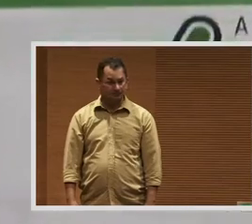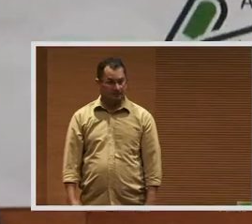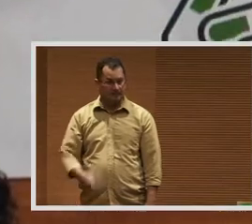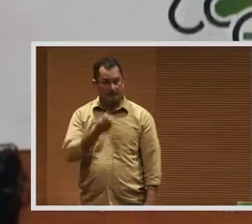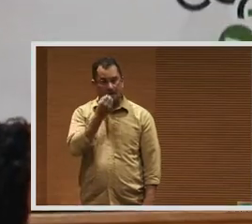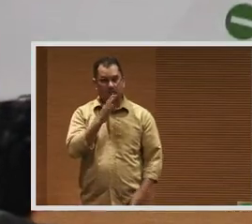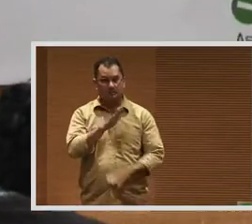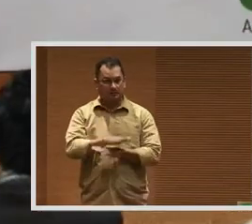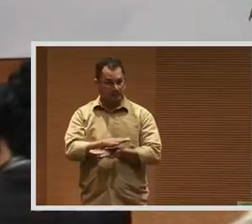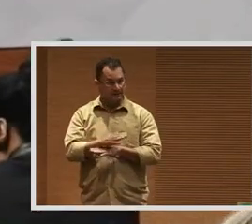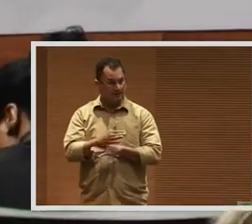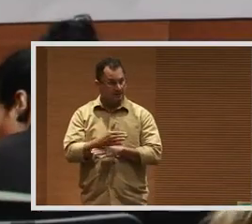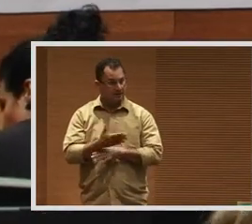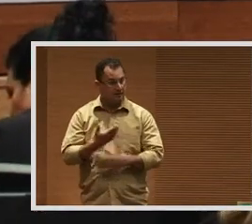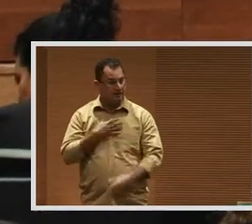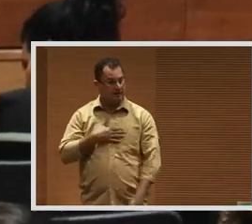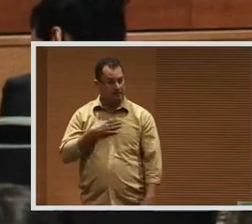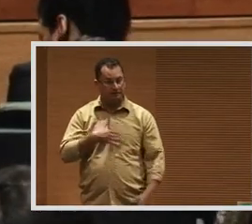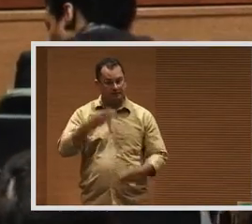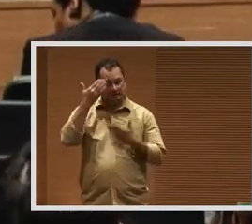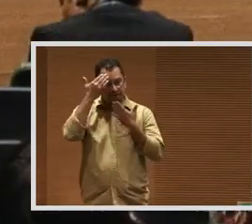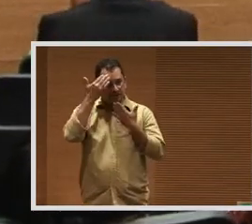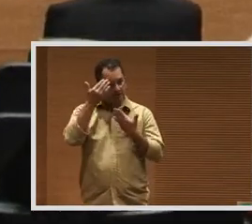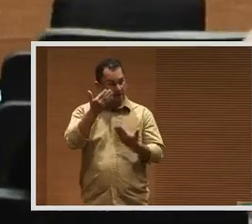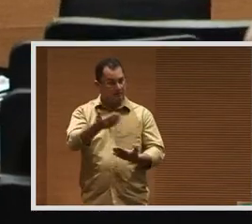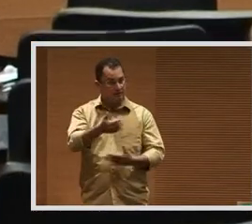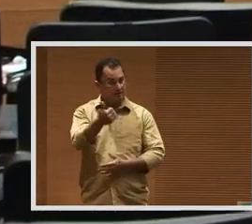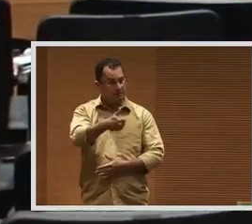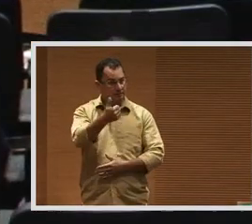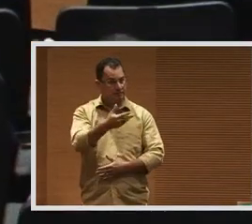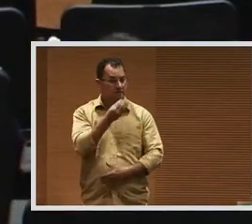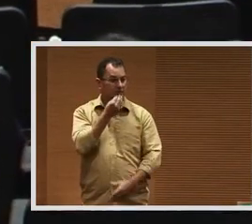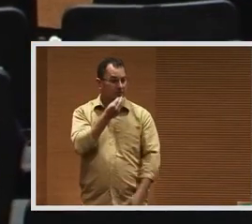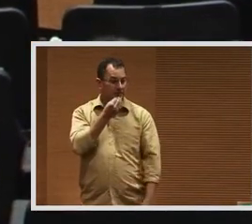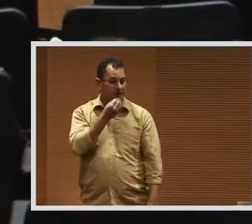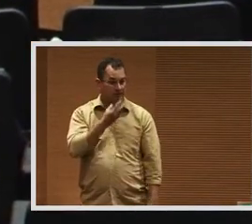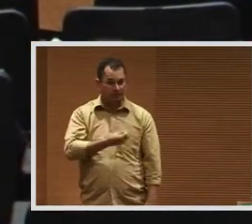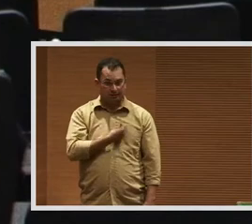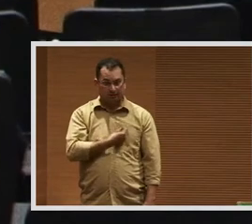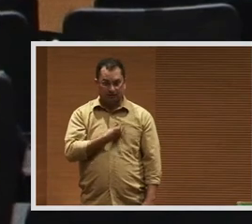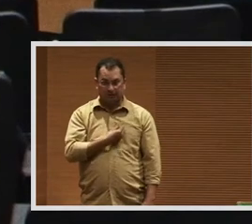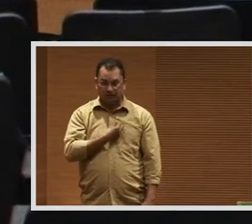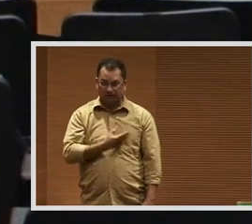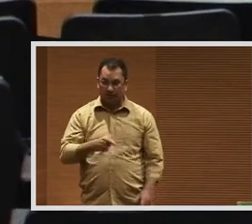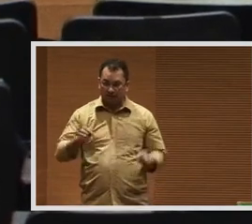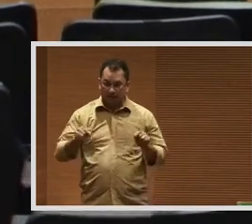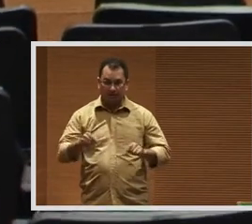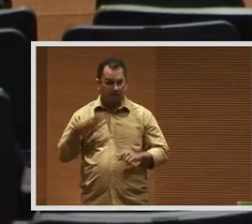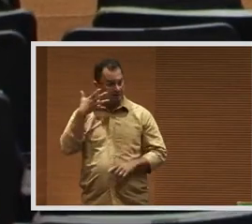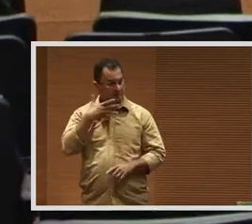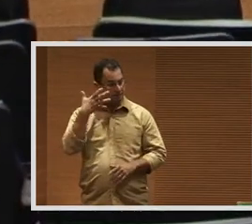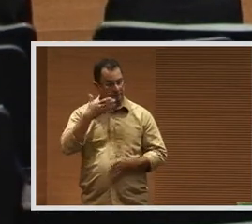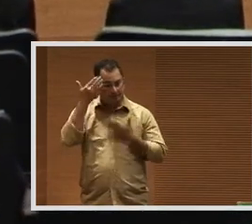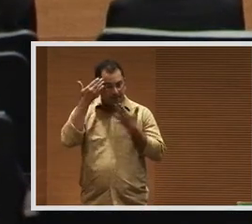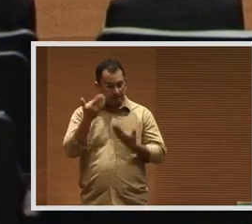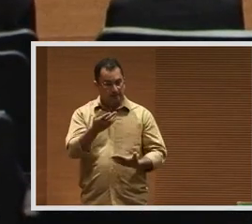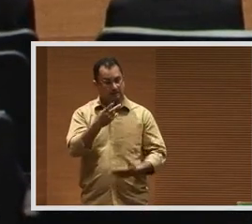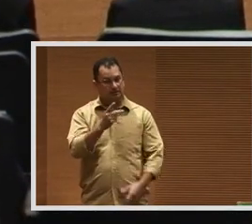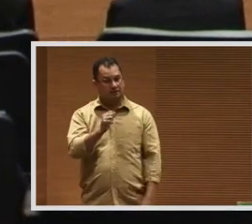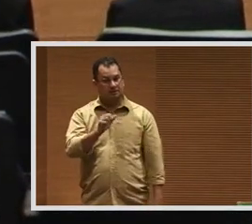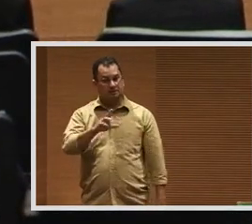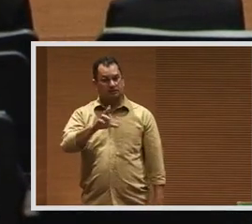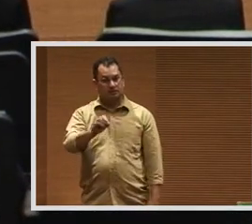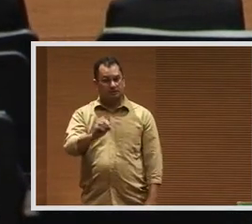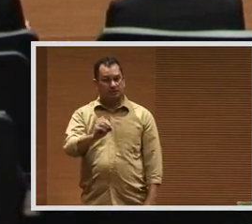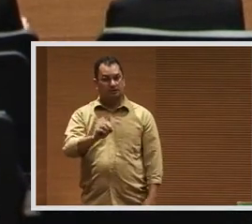Boa tarde, né? Eu queria primeiro agradecer, então, a oportunidade de estar aqui. Eu agradeço especialmente ao Paulo e à Leandra, né? E